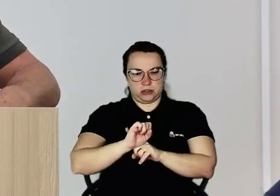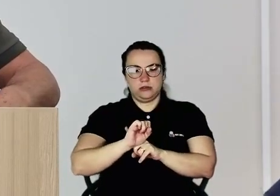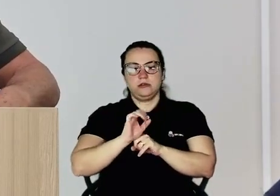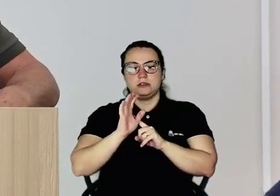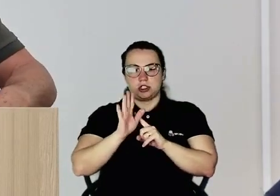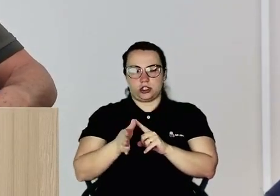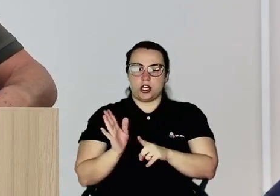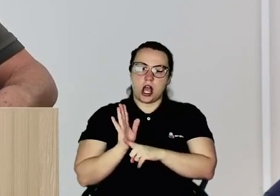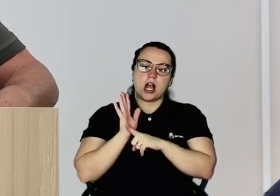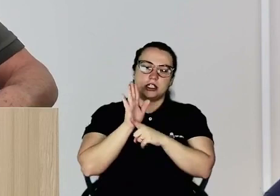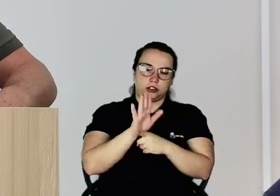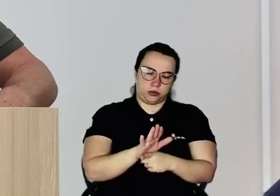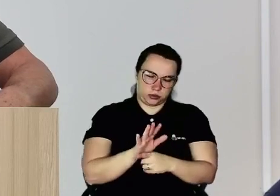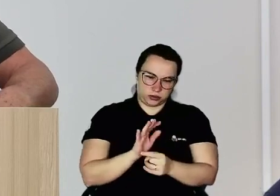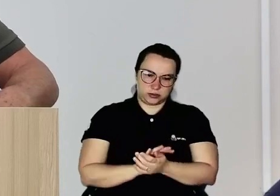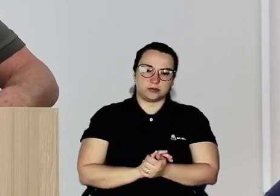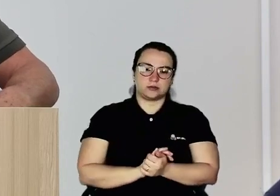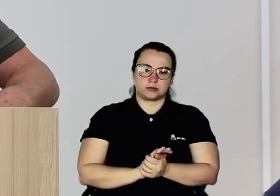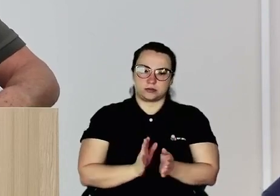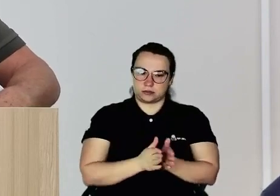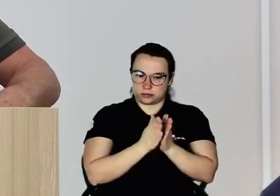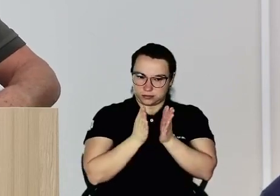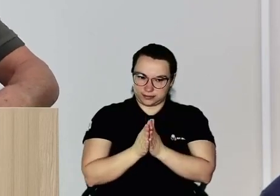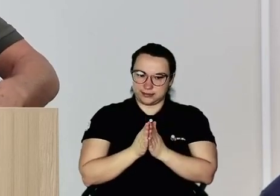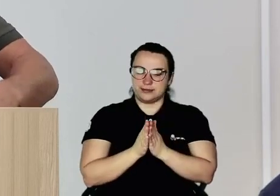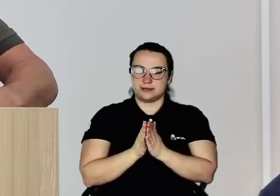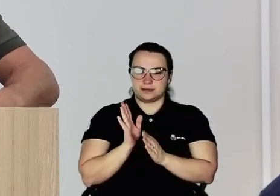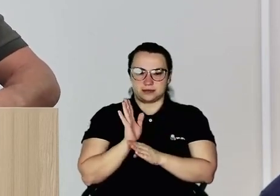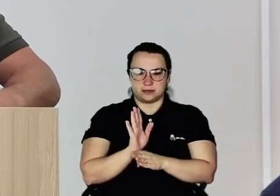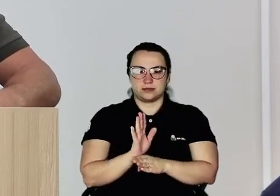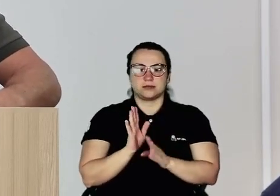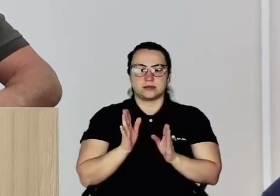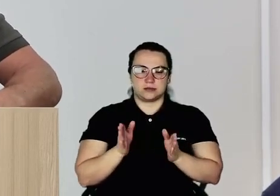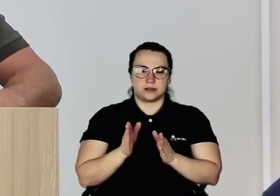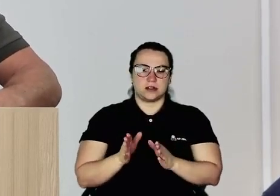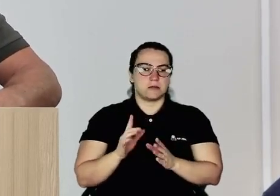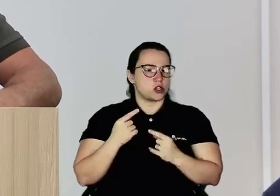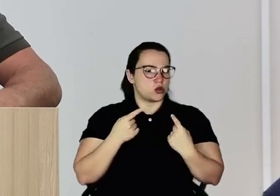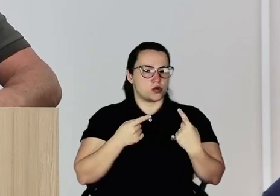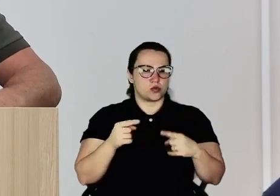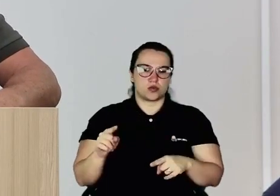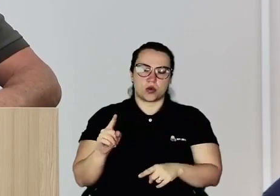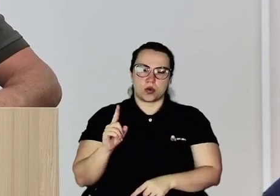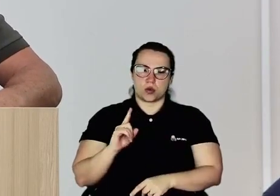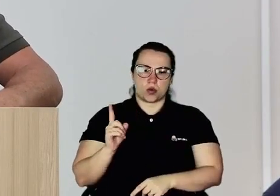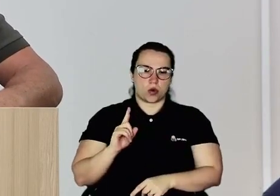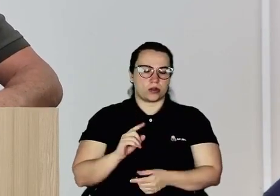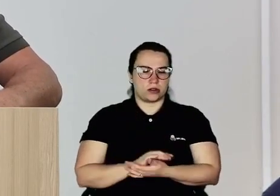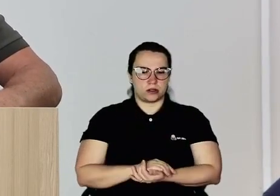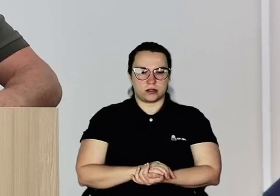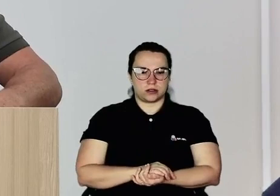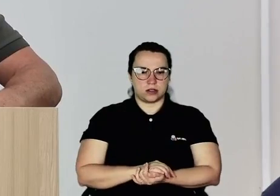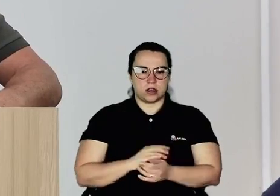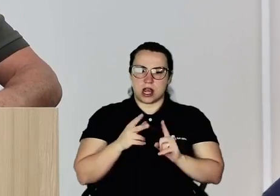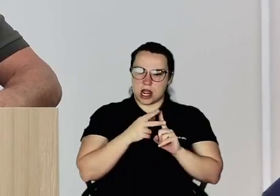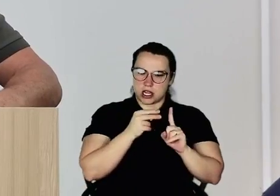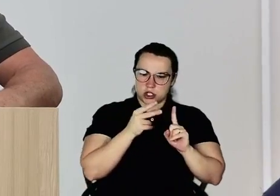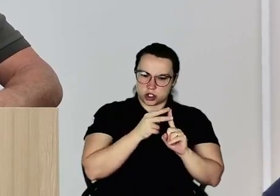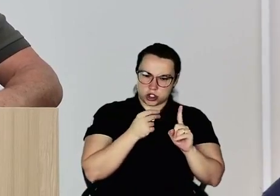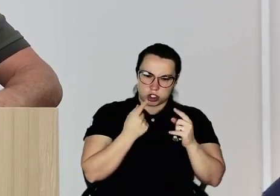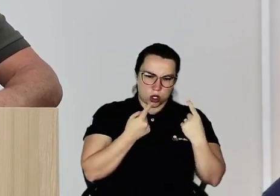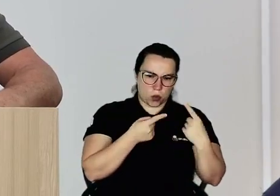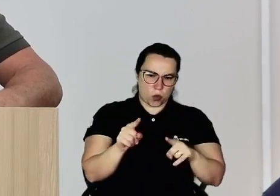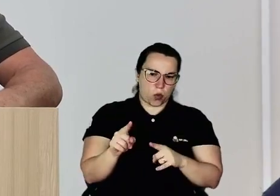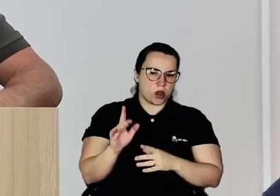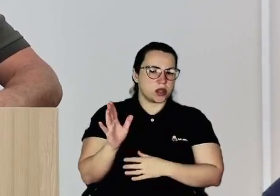pessoas de baixa renda, vamos dizer assim. Mas eu não tenho nada contra indígenas, mas